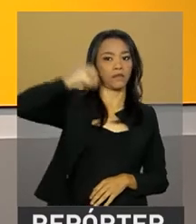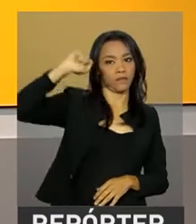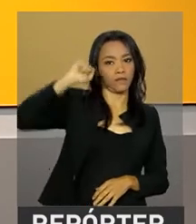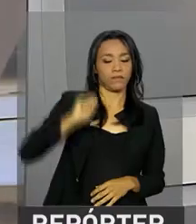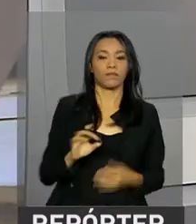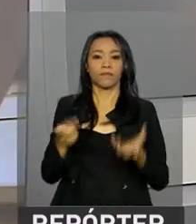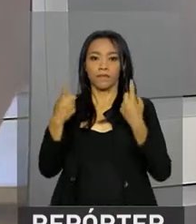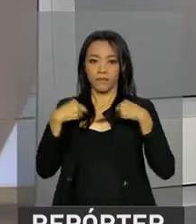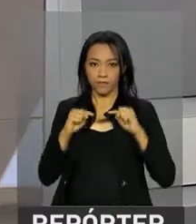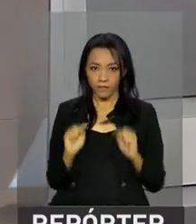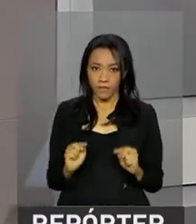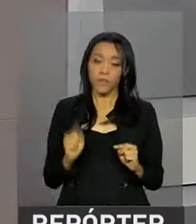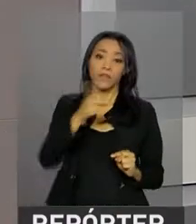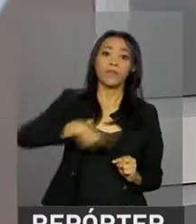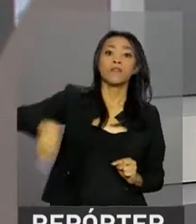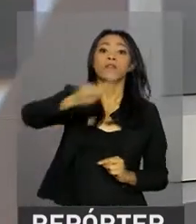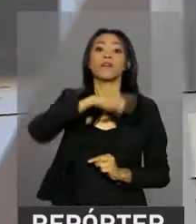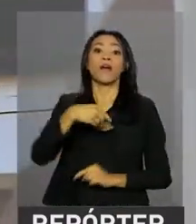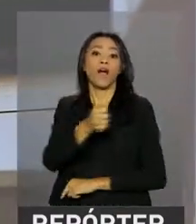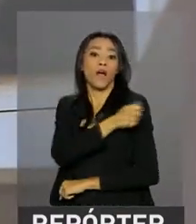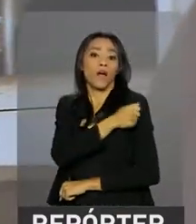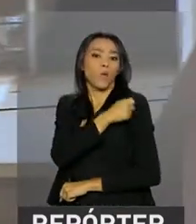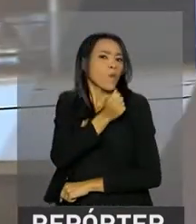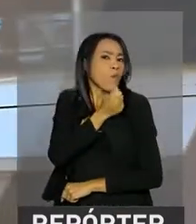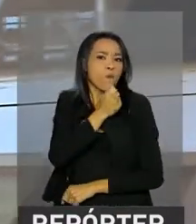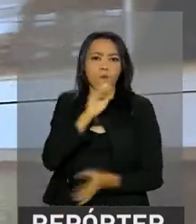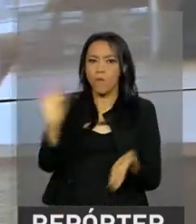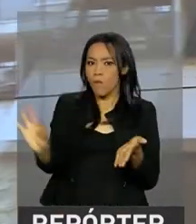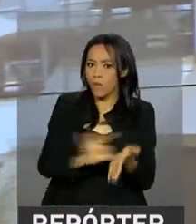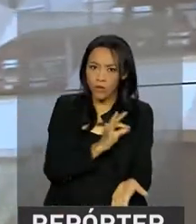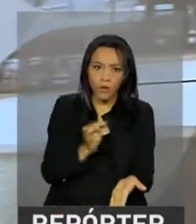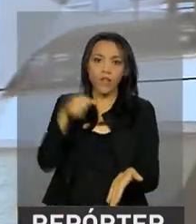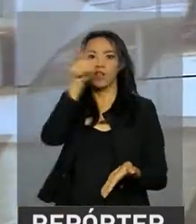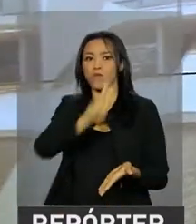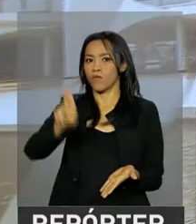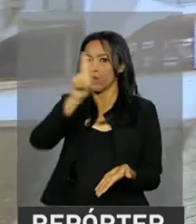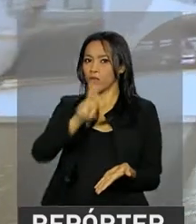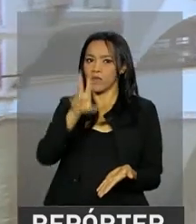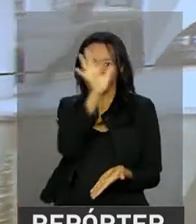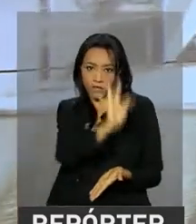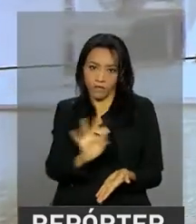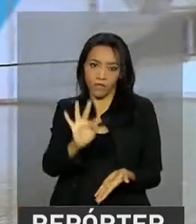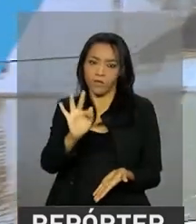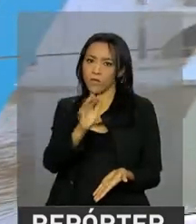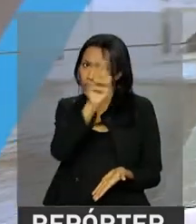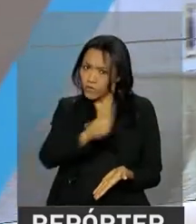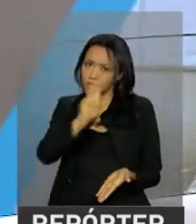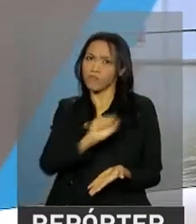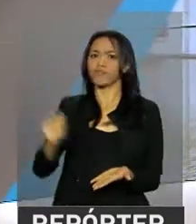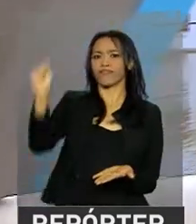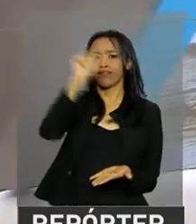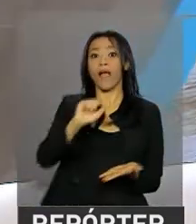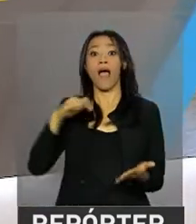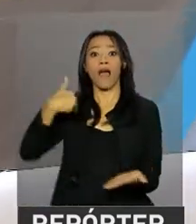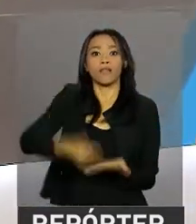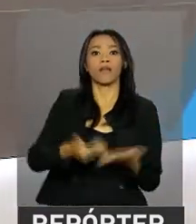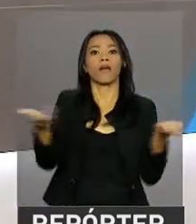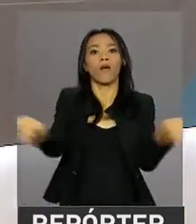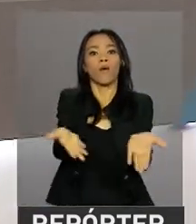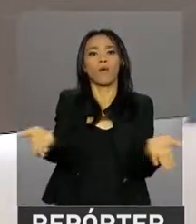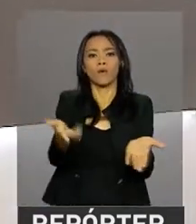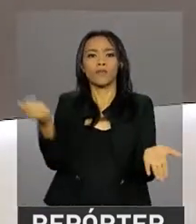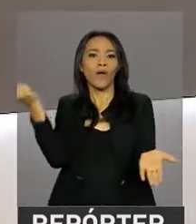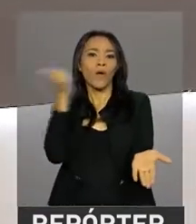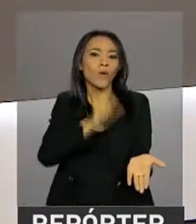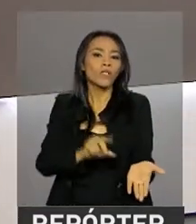de abril. Estudantes que não estão matriculados em instituições de ensino superior têm até hoje para concorrer a uma